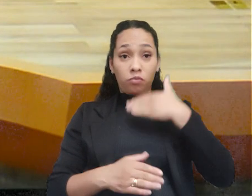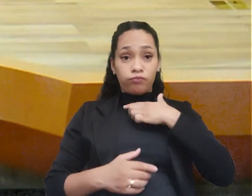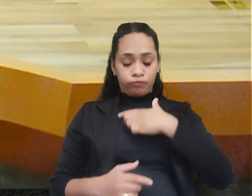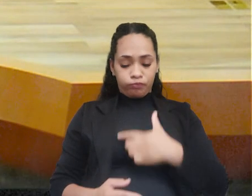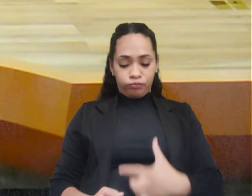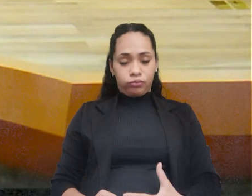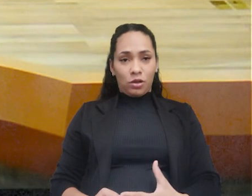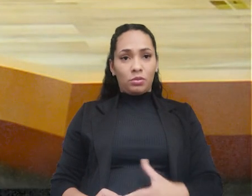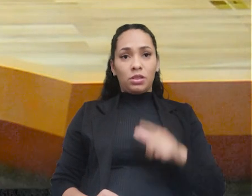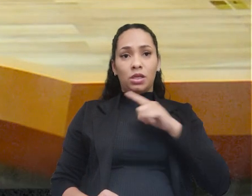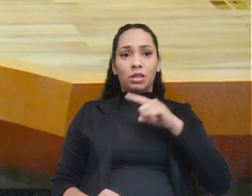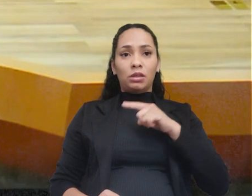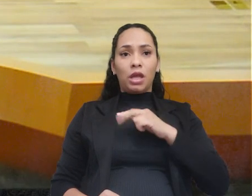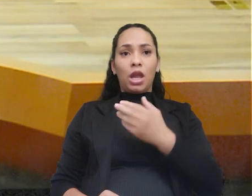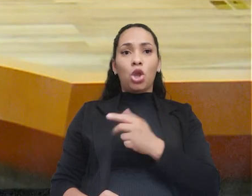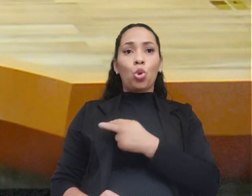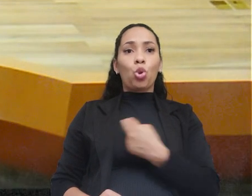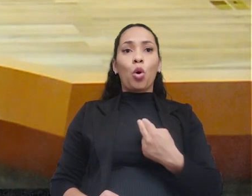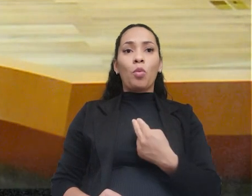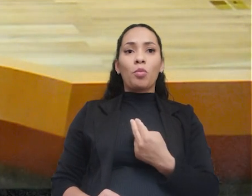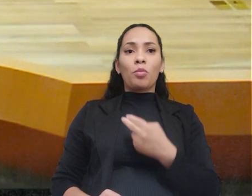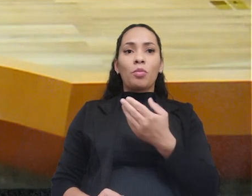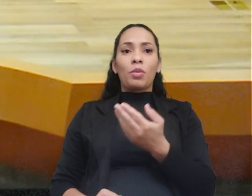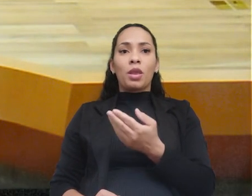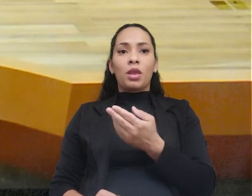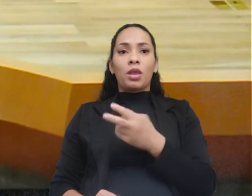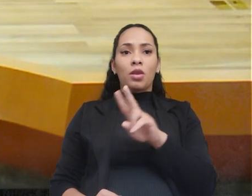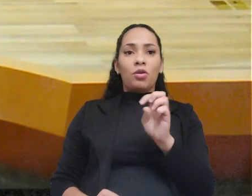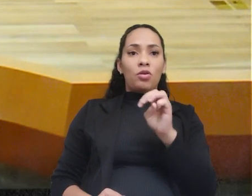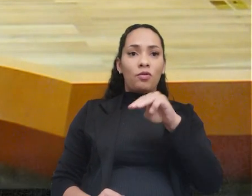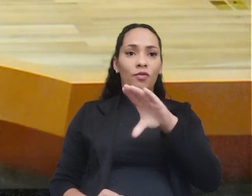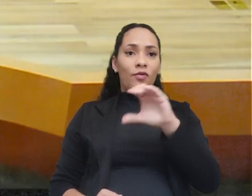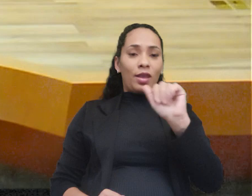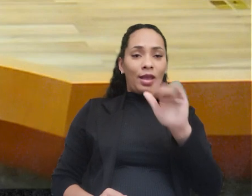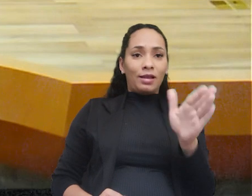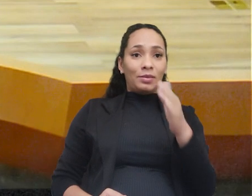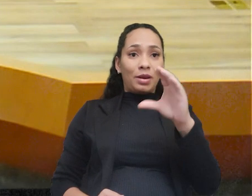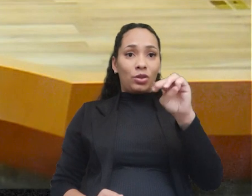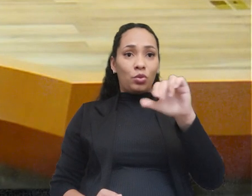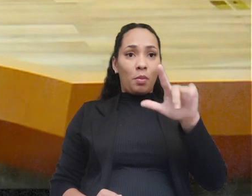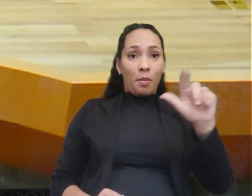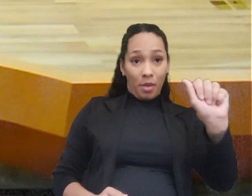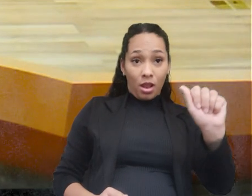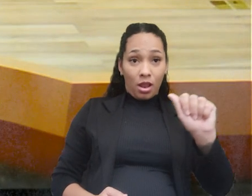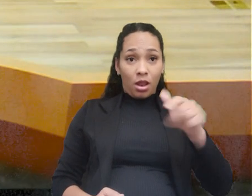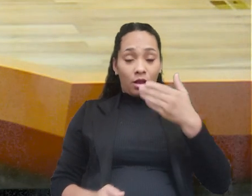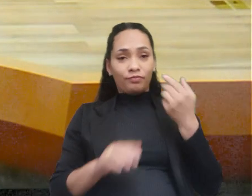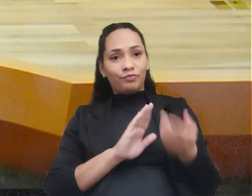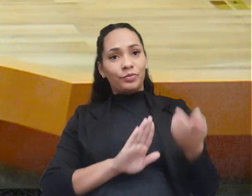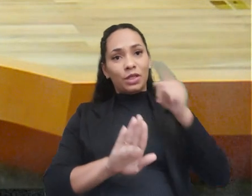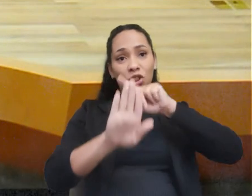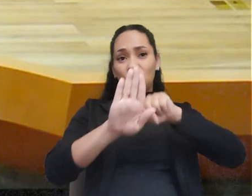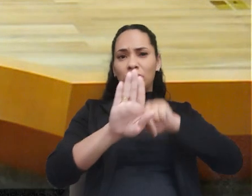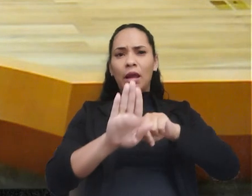da camiseta estava gravado "Vem cá, vem cá", separado "Mila". Na parte de trás tinha algumas com dizeres